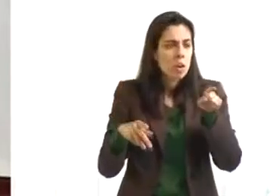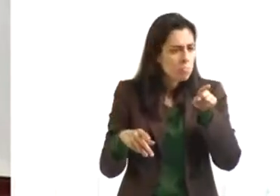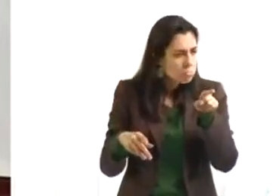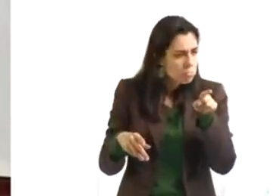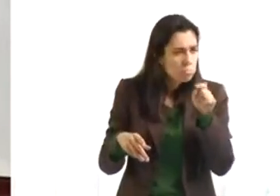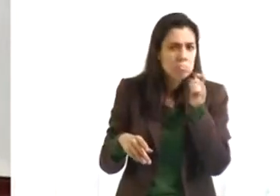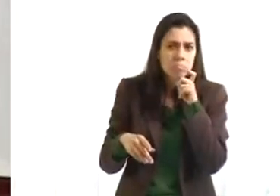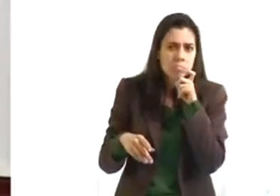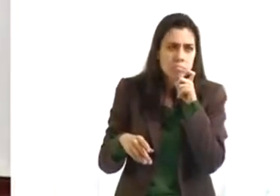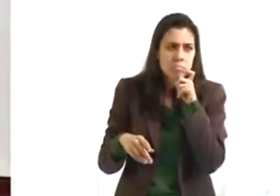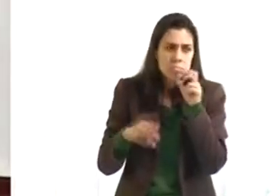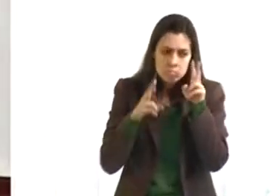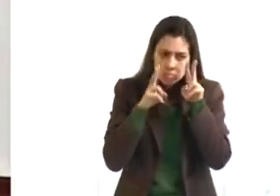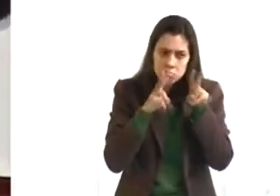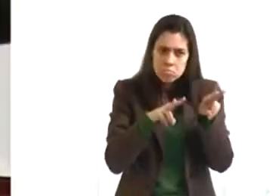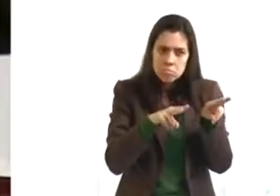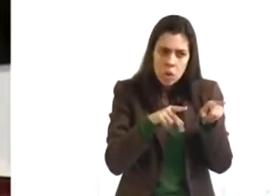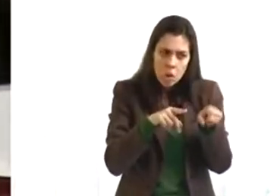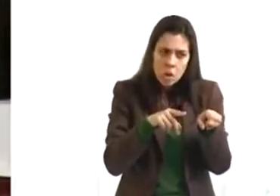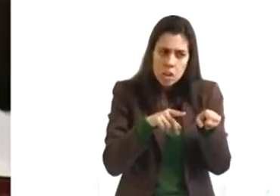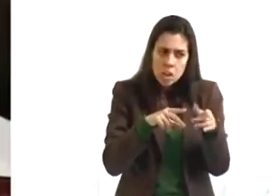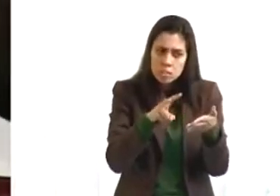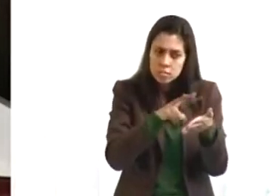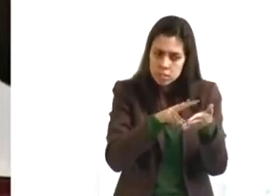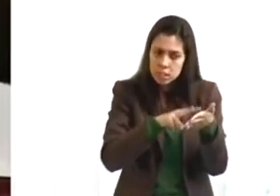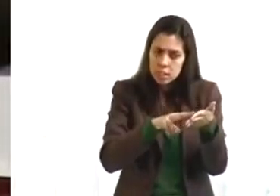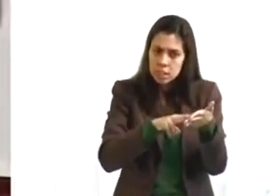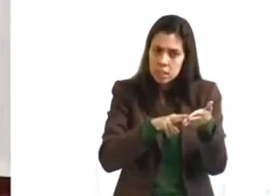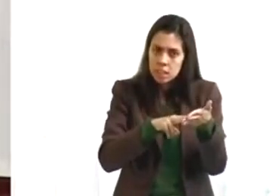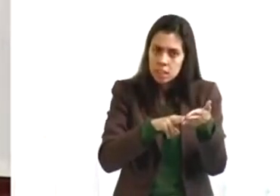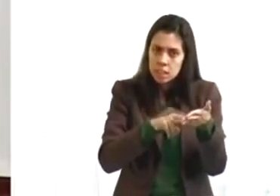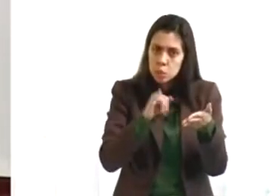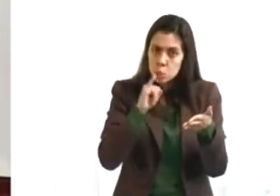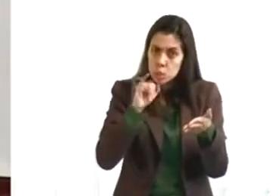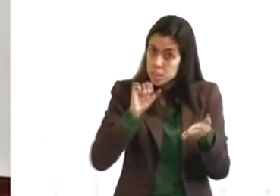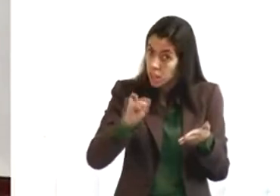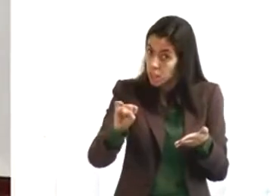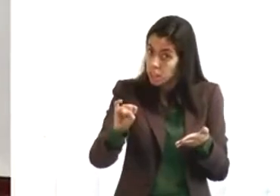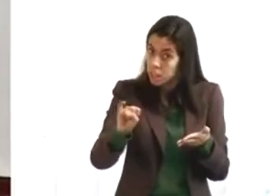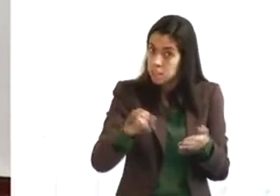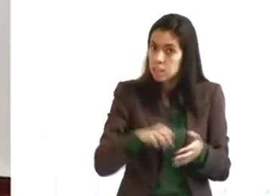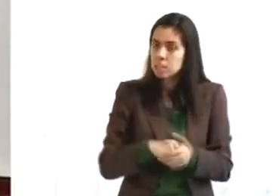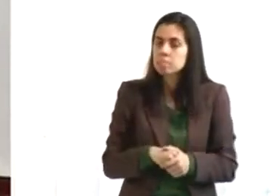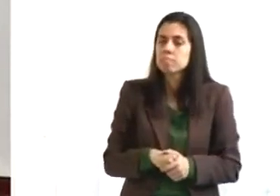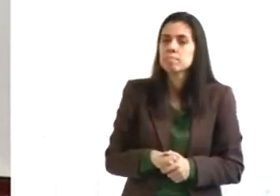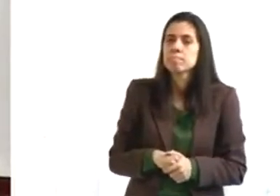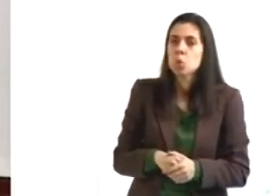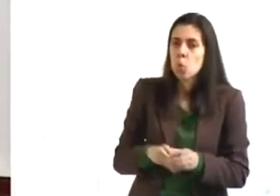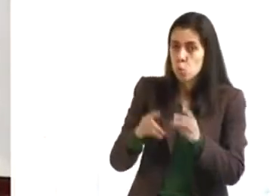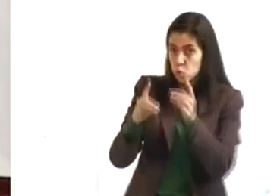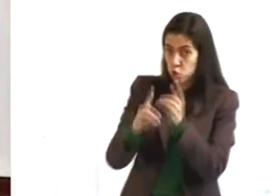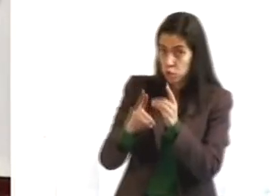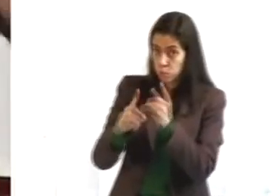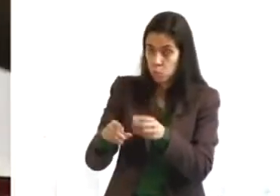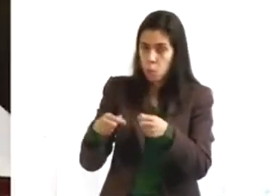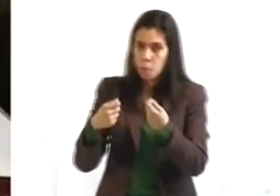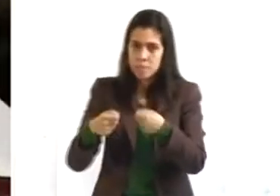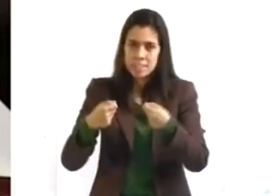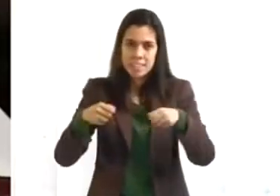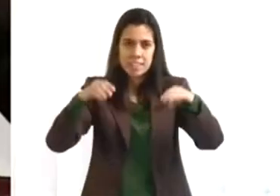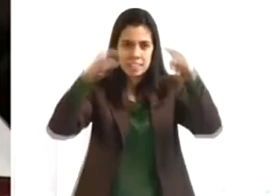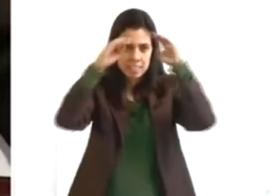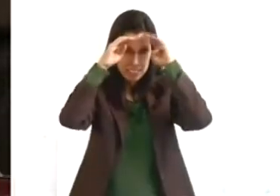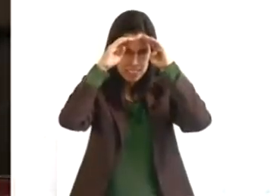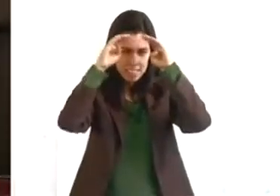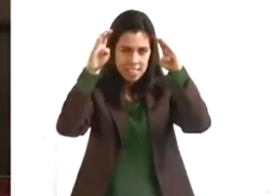está lendo Isaías. Então uma coisa que um discípulo também precisa ter, o discípulo precisa obedecer, precisa ter disposição para